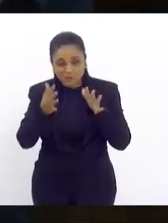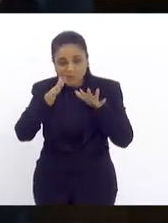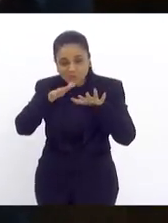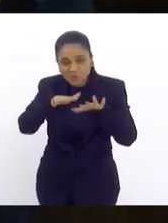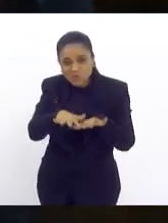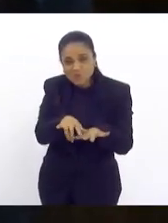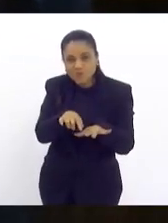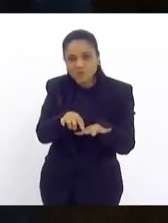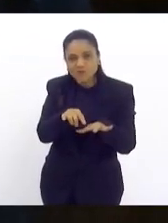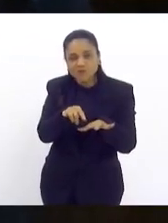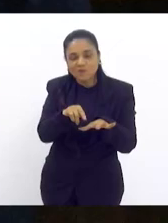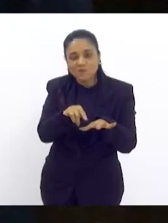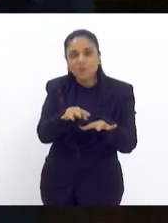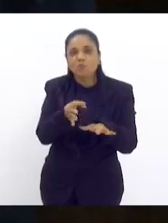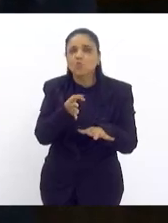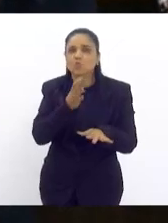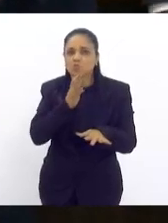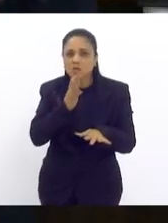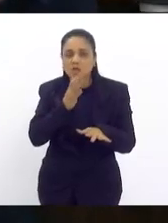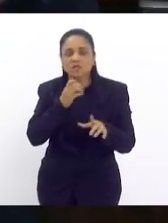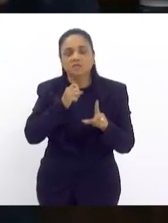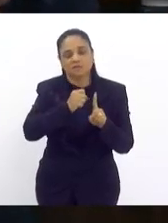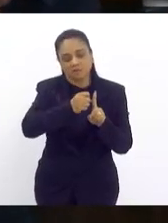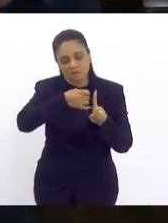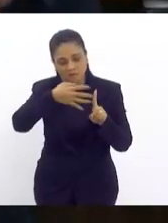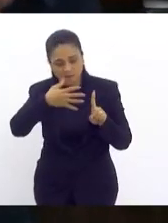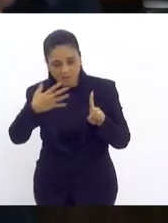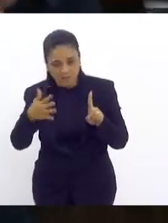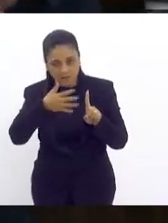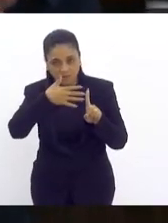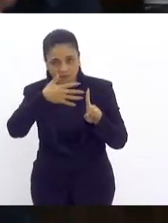das pessoas da causa LGBT